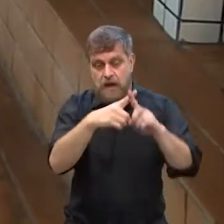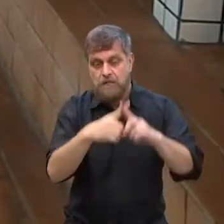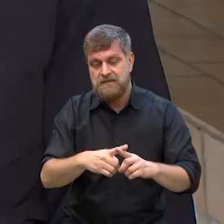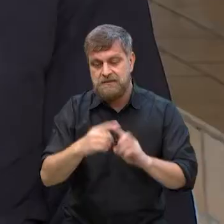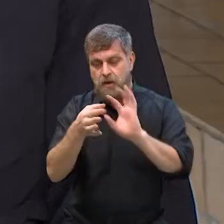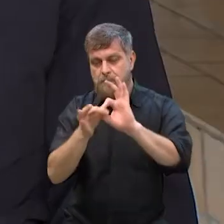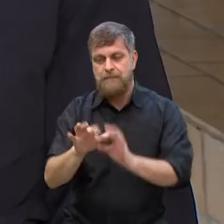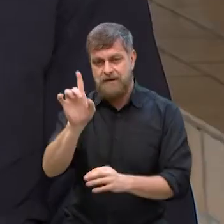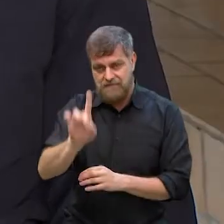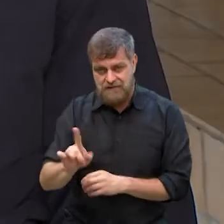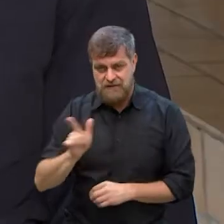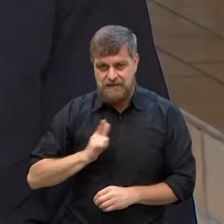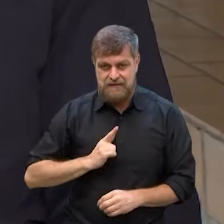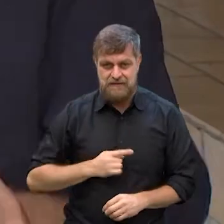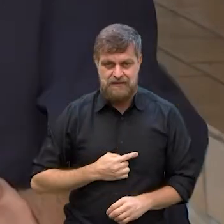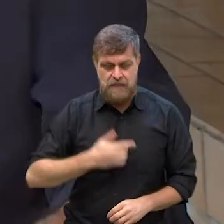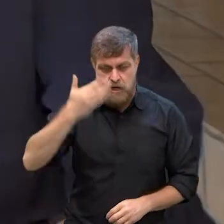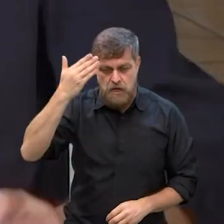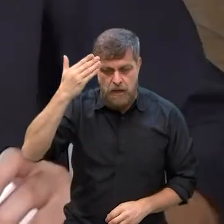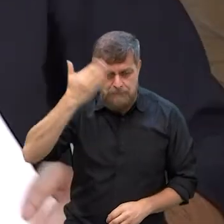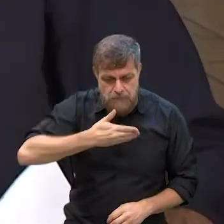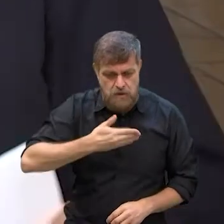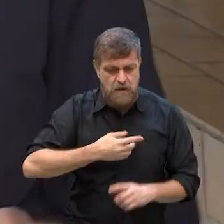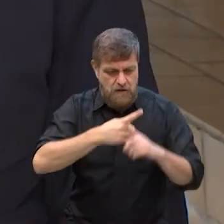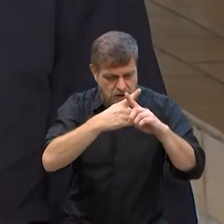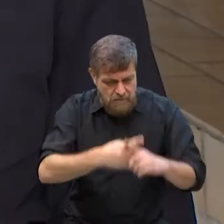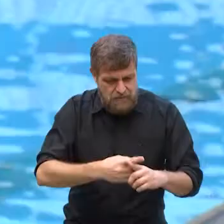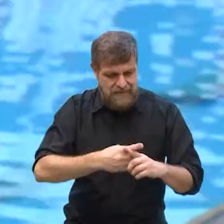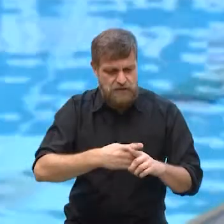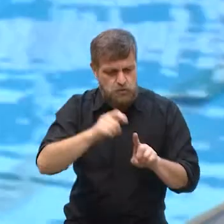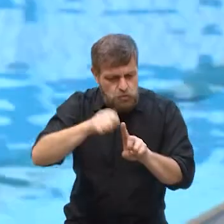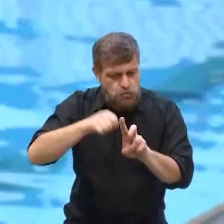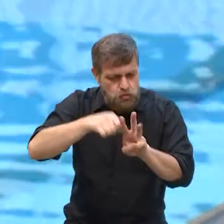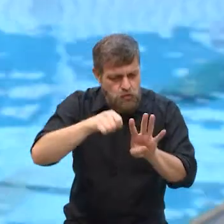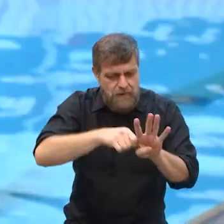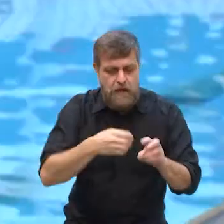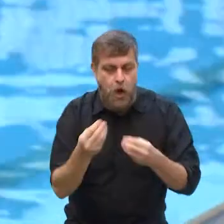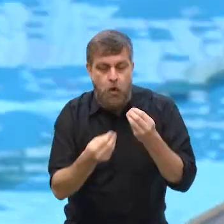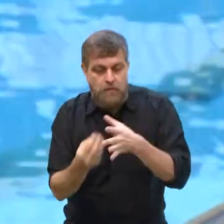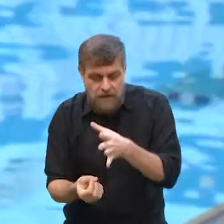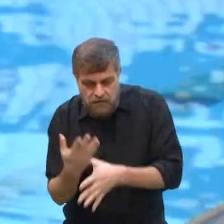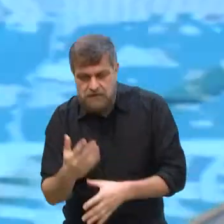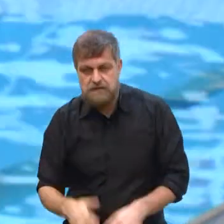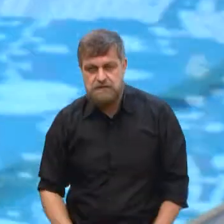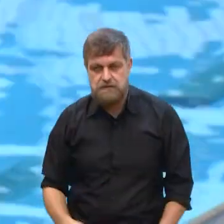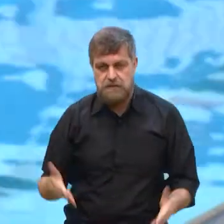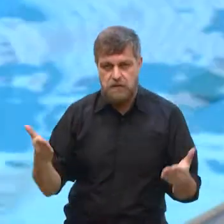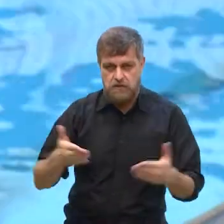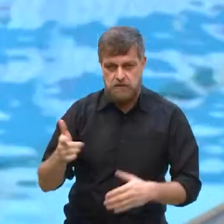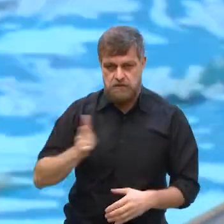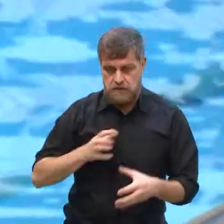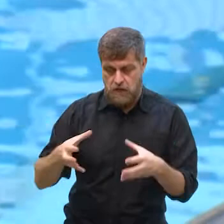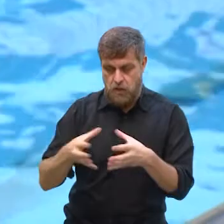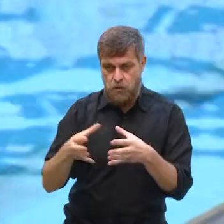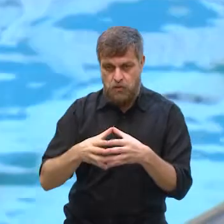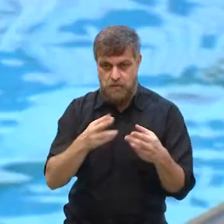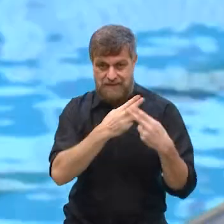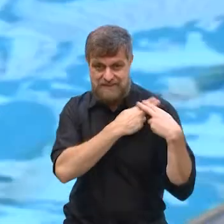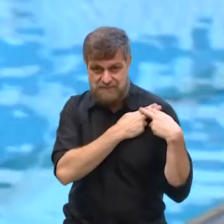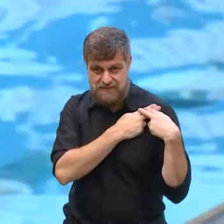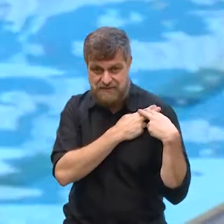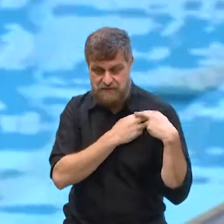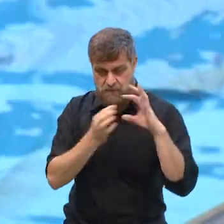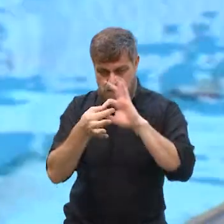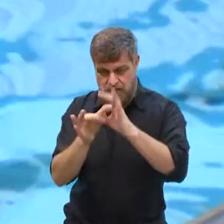paralímpica, como é que funciona? Tem prova todo mês, não acontece bem assim? Hoje com a evolução do Comitê Paralímpico